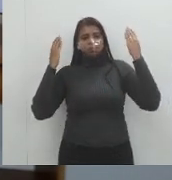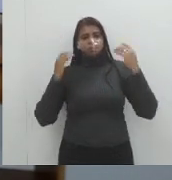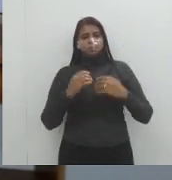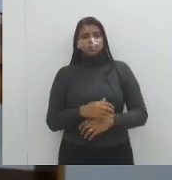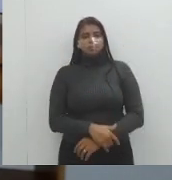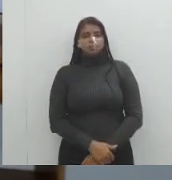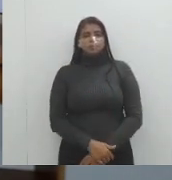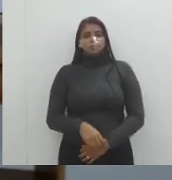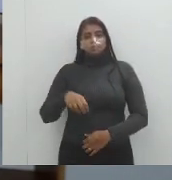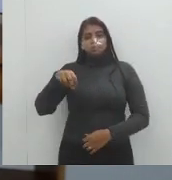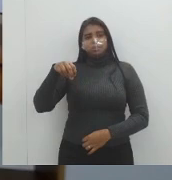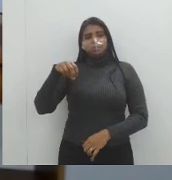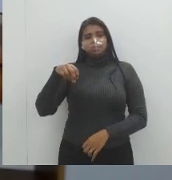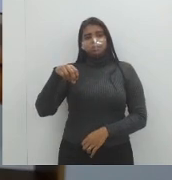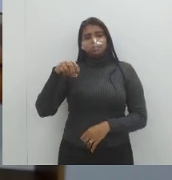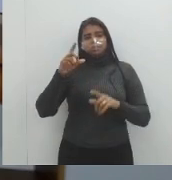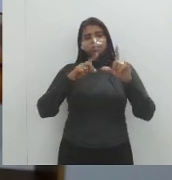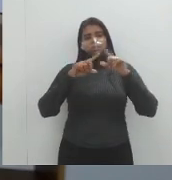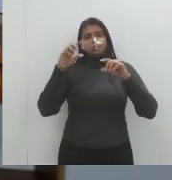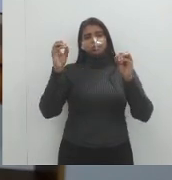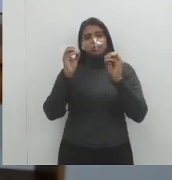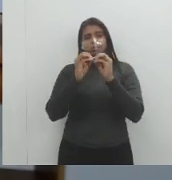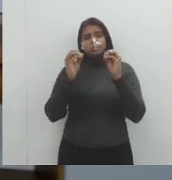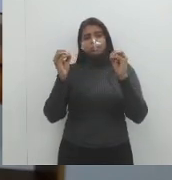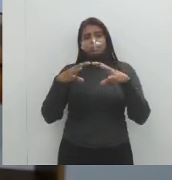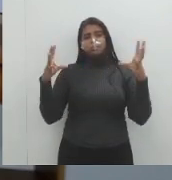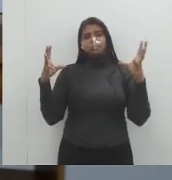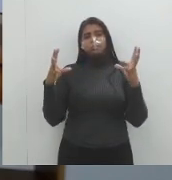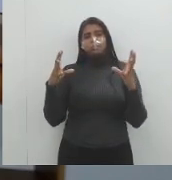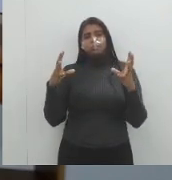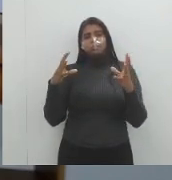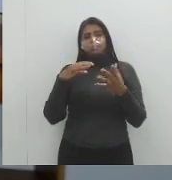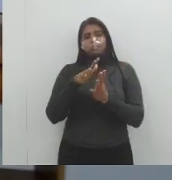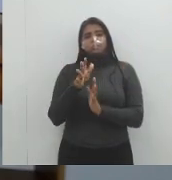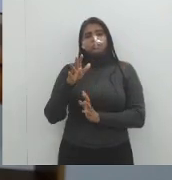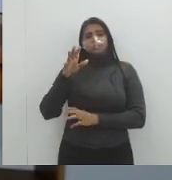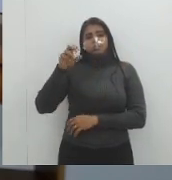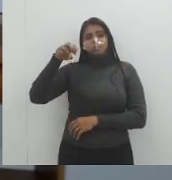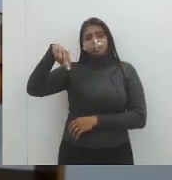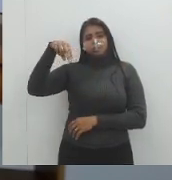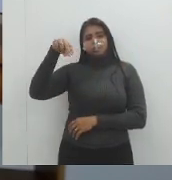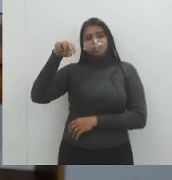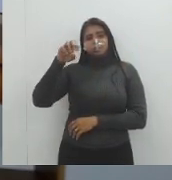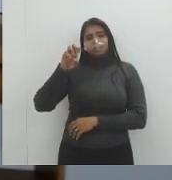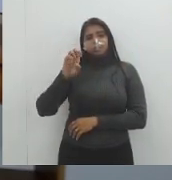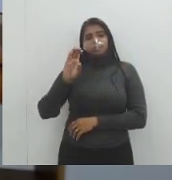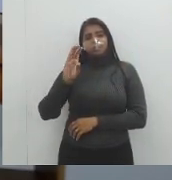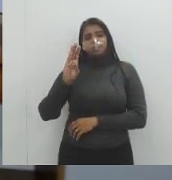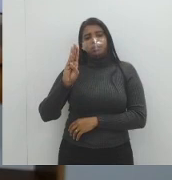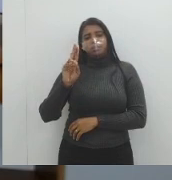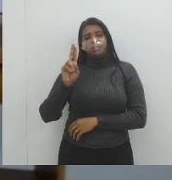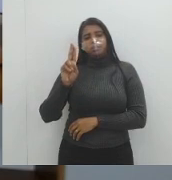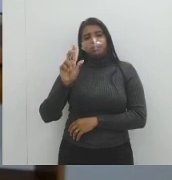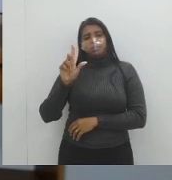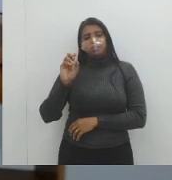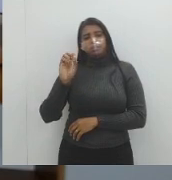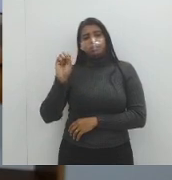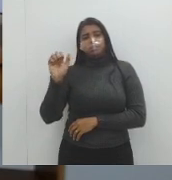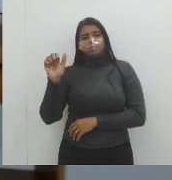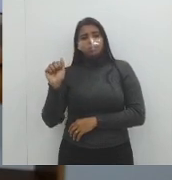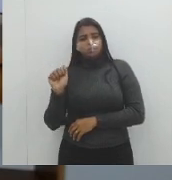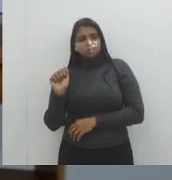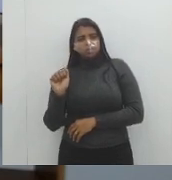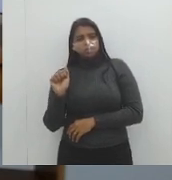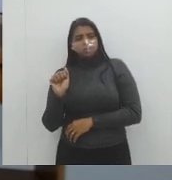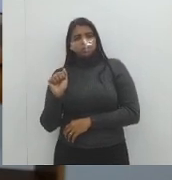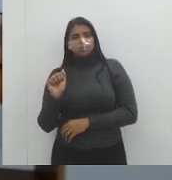daquela nebulosa, que é a nebulosa de Caranguejo, né? A explosão de supernovas